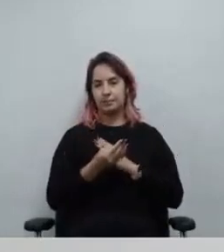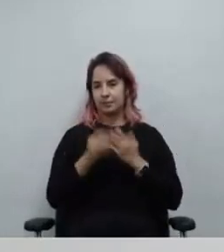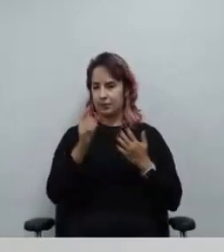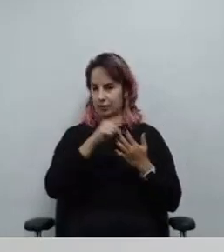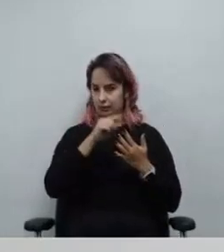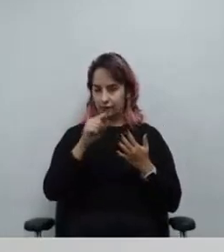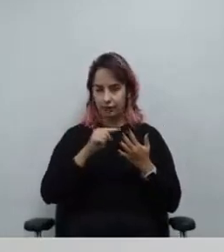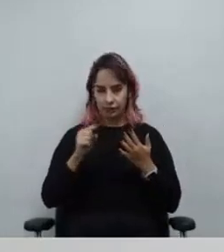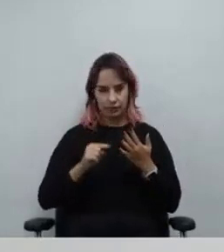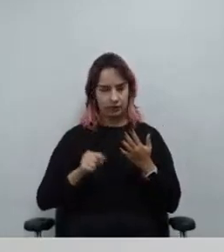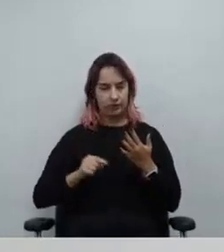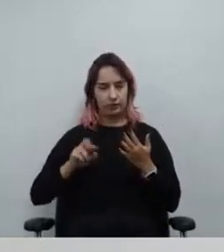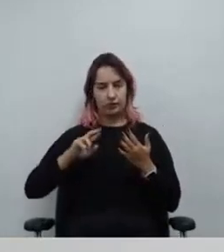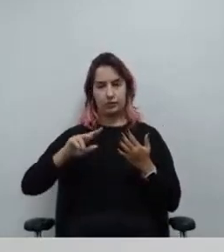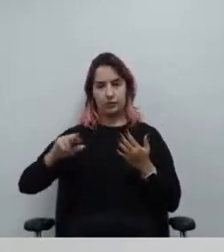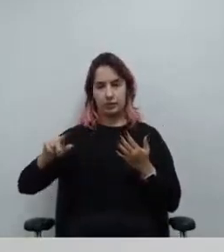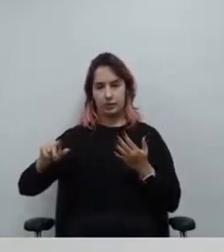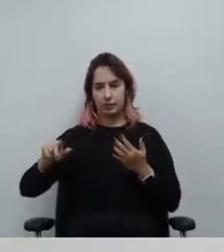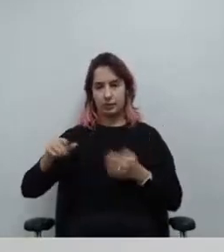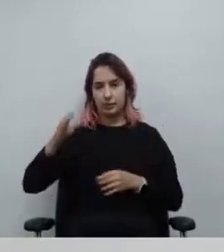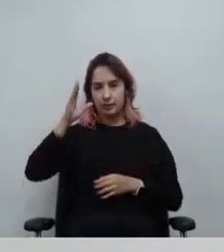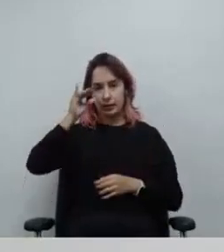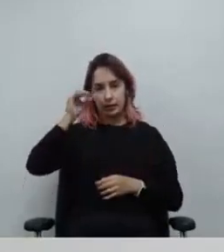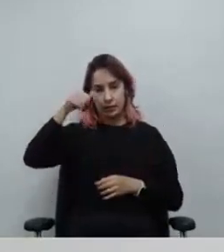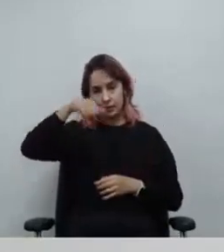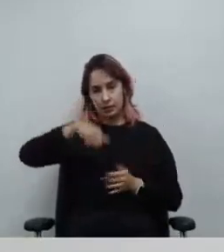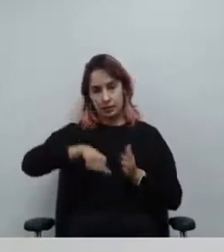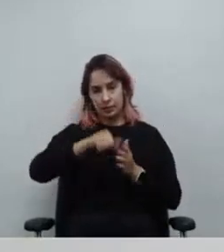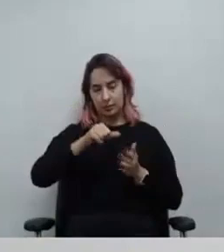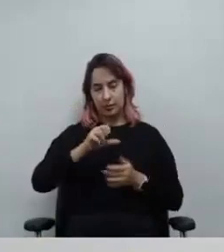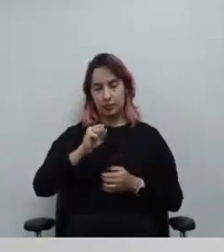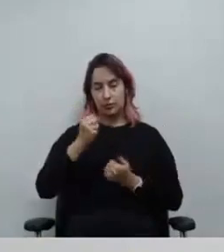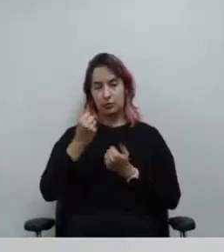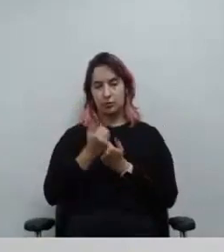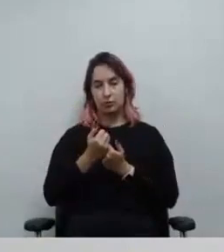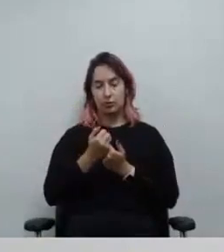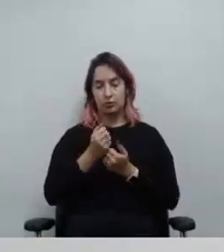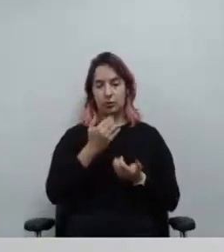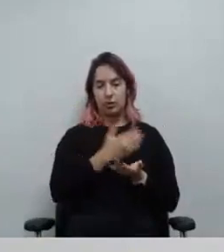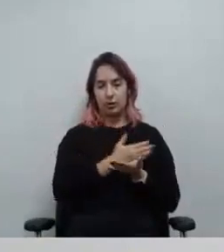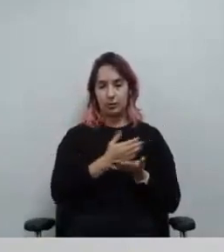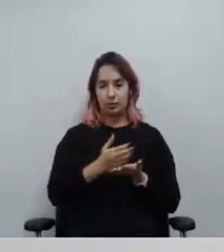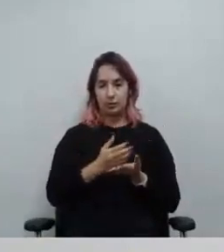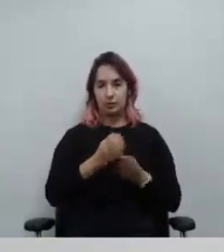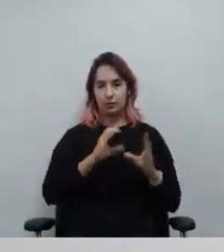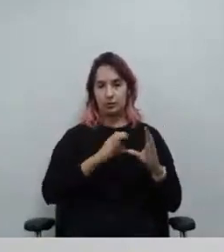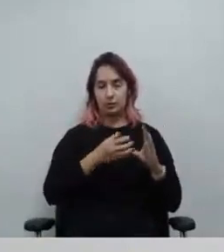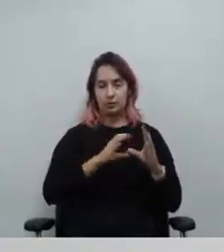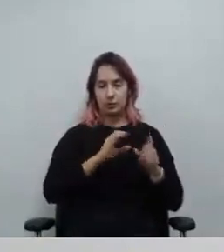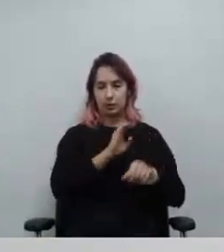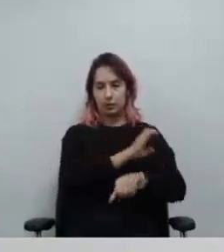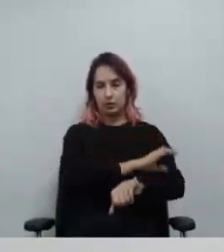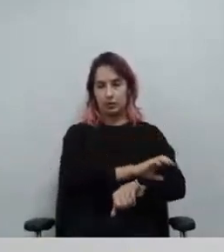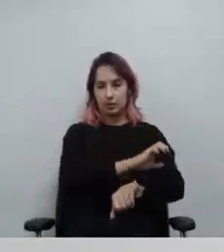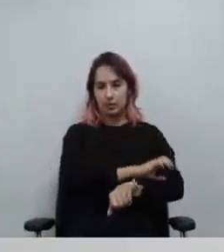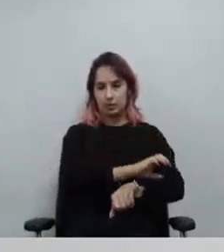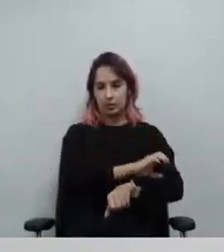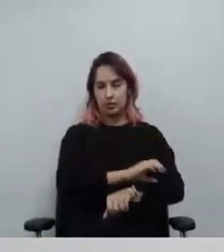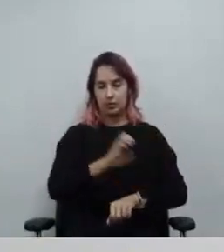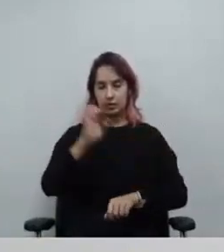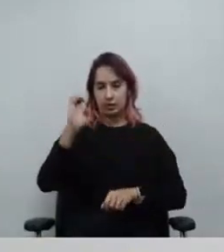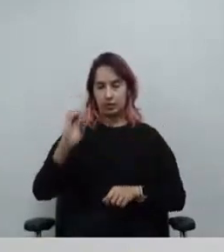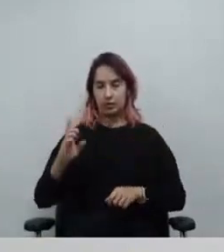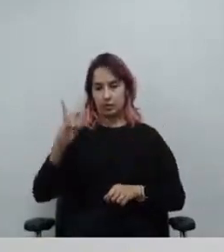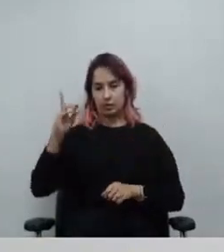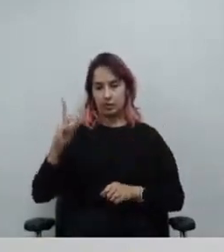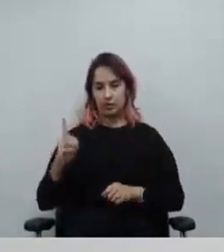e Regional Sul. Interessada é a primeira sub, proposta de abertura de concurso anual de estagiário de direito, relator conselheiro Alan